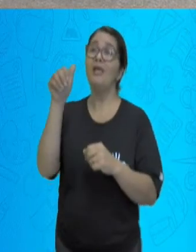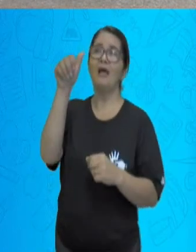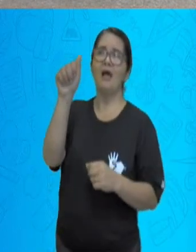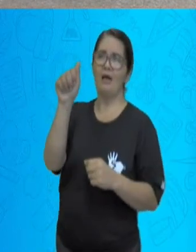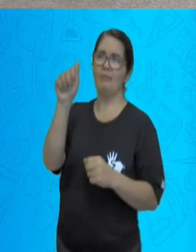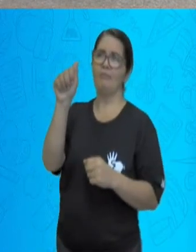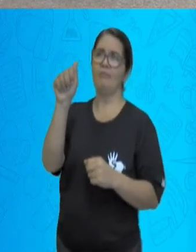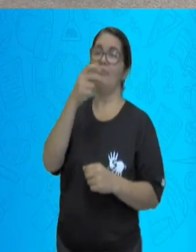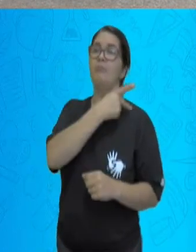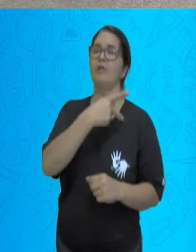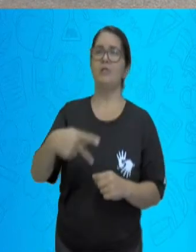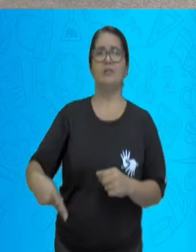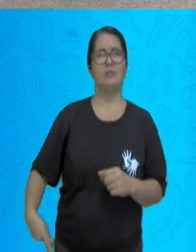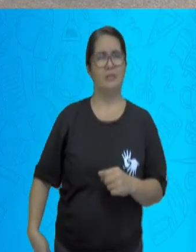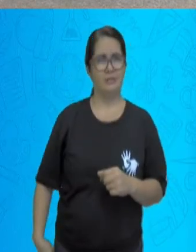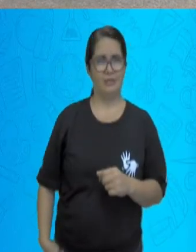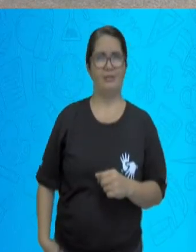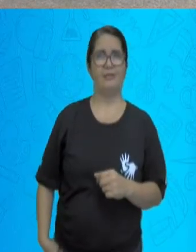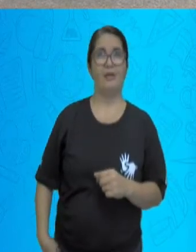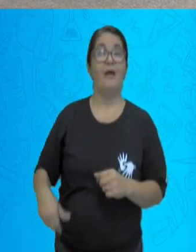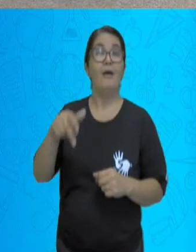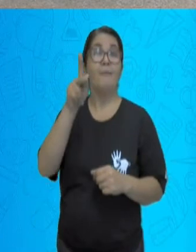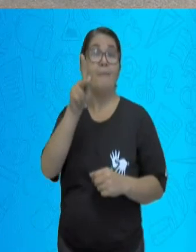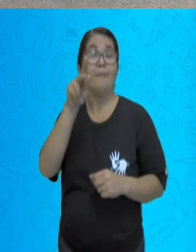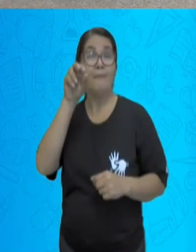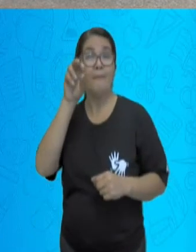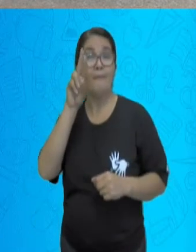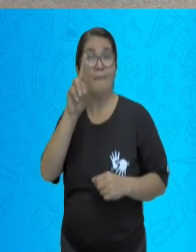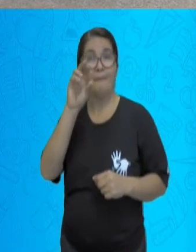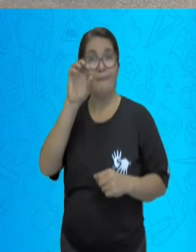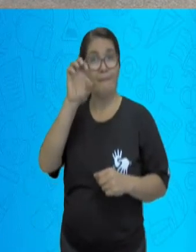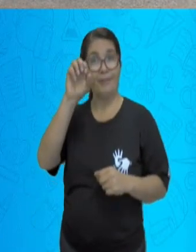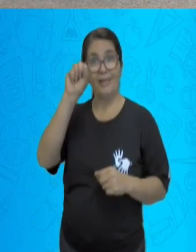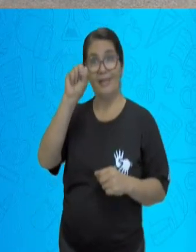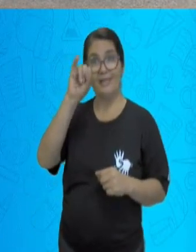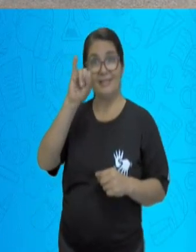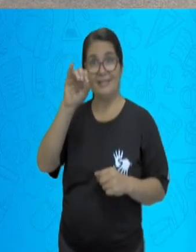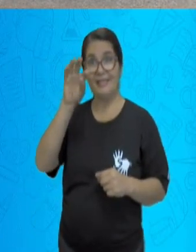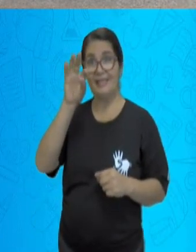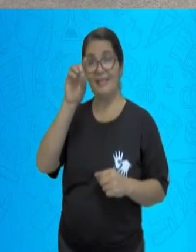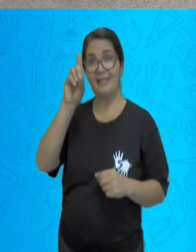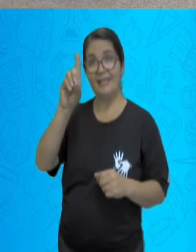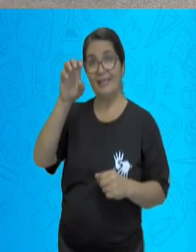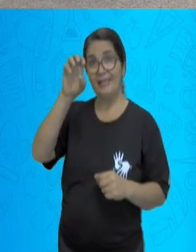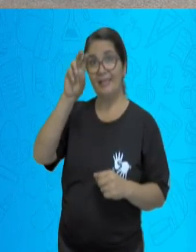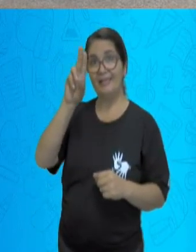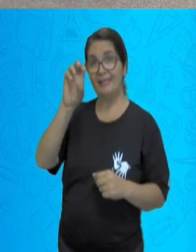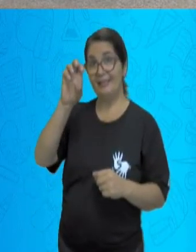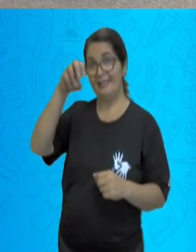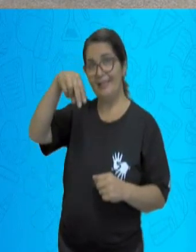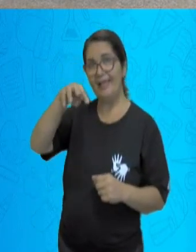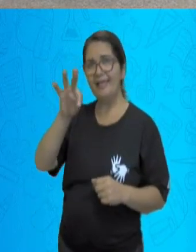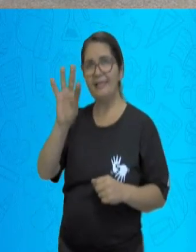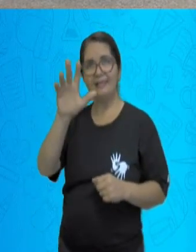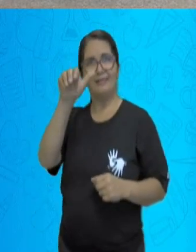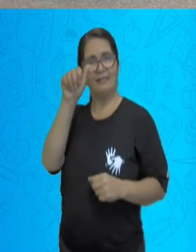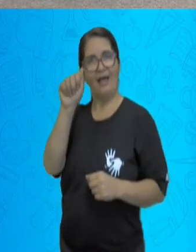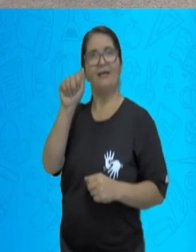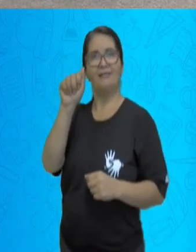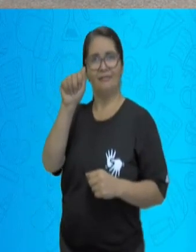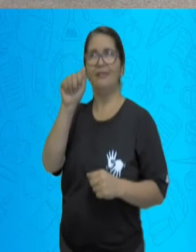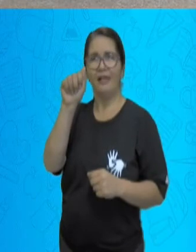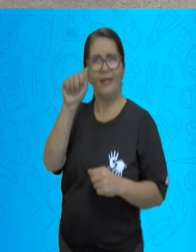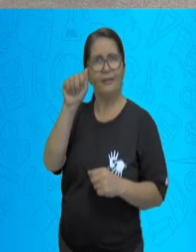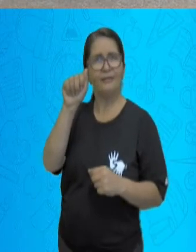do país, uma mulher estaria comandando a presidência da República. E a forma